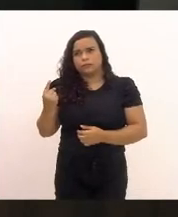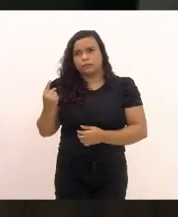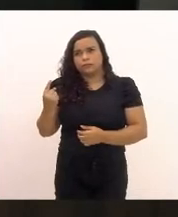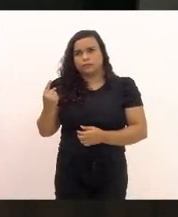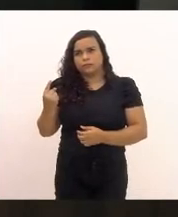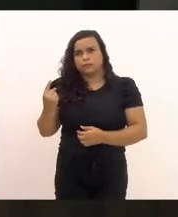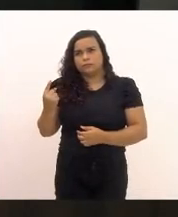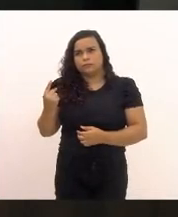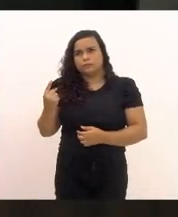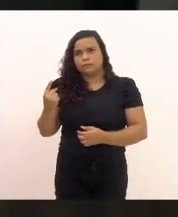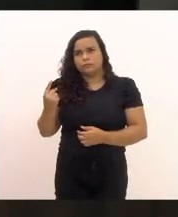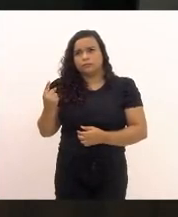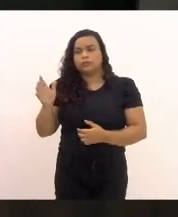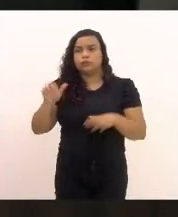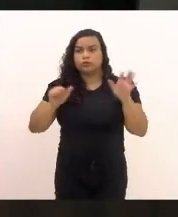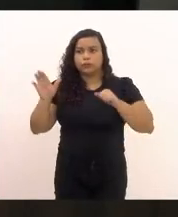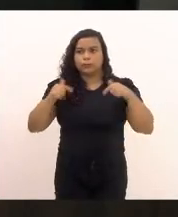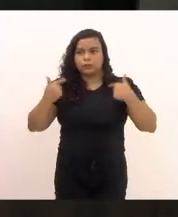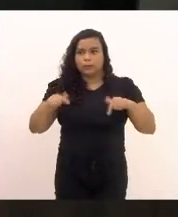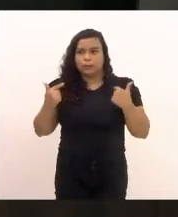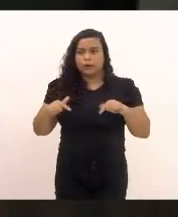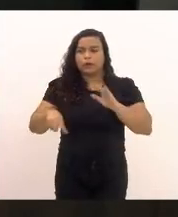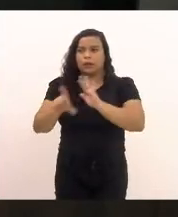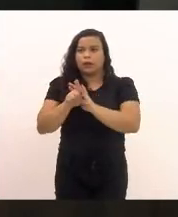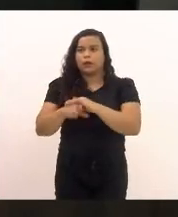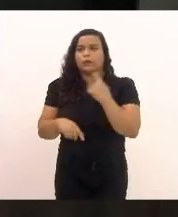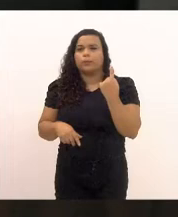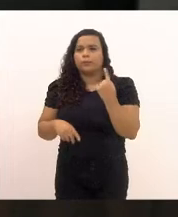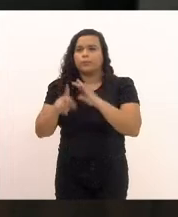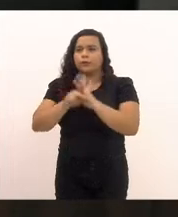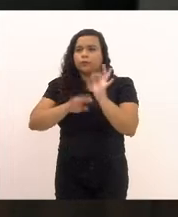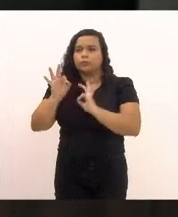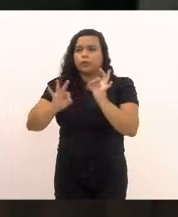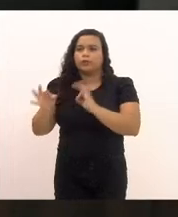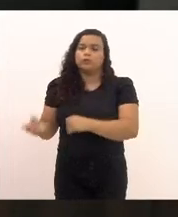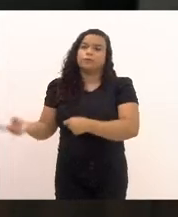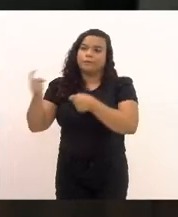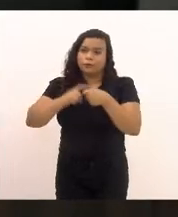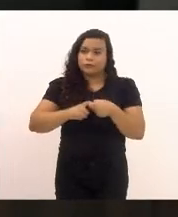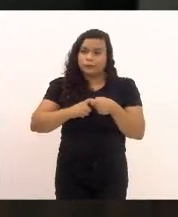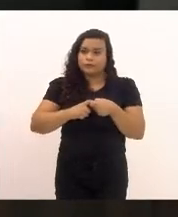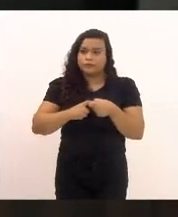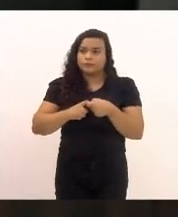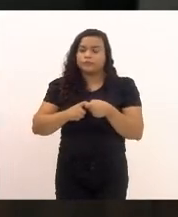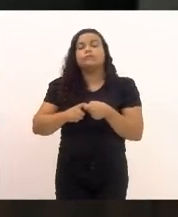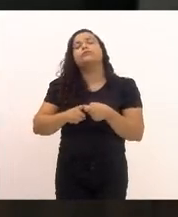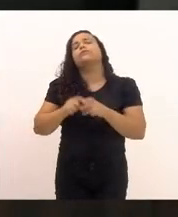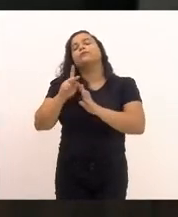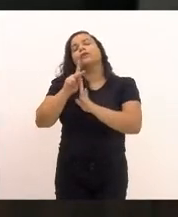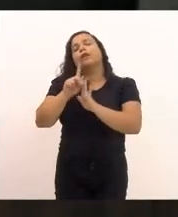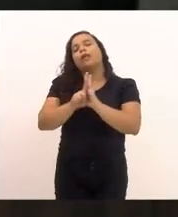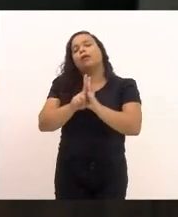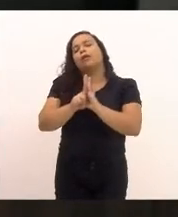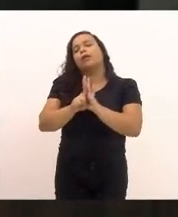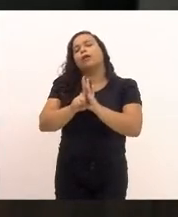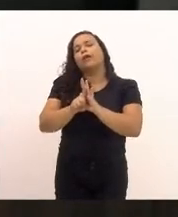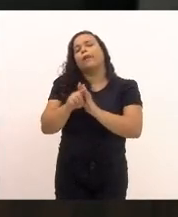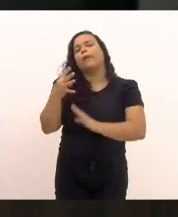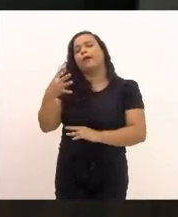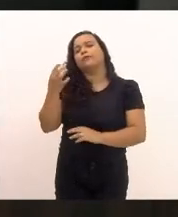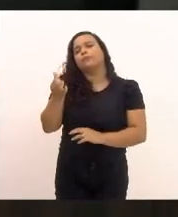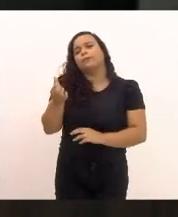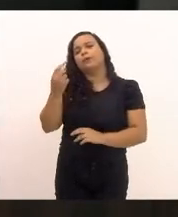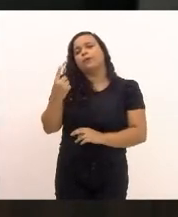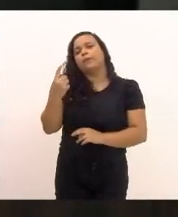Presidência, chama os trabalhos à ordem, por lei um projeto retornando. Projeto de lei número 4616,